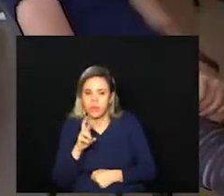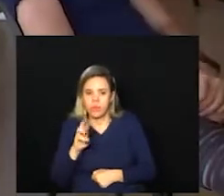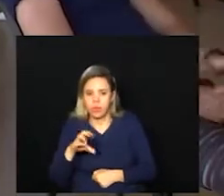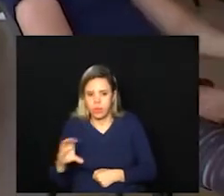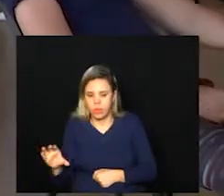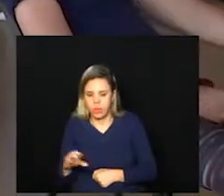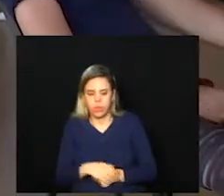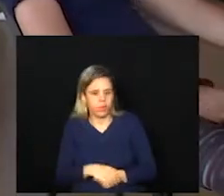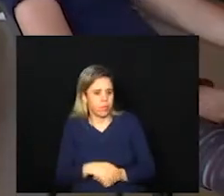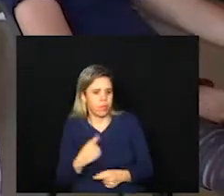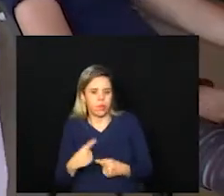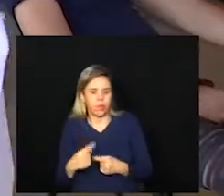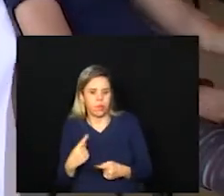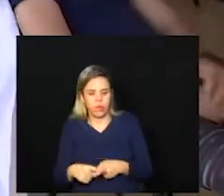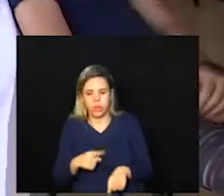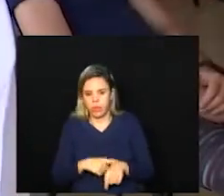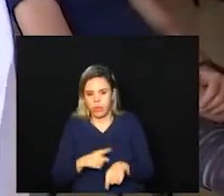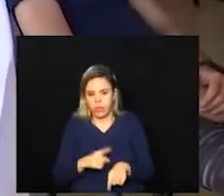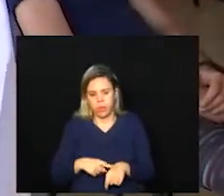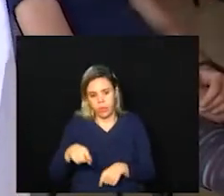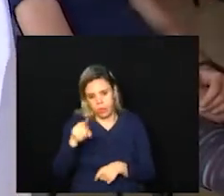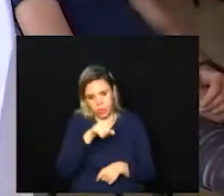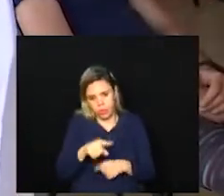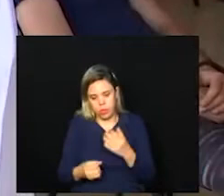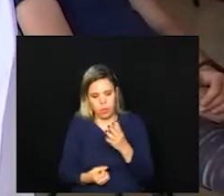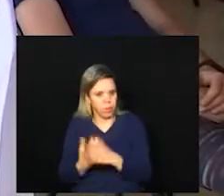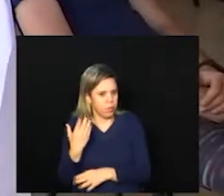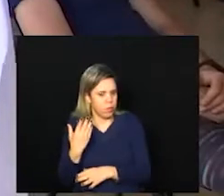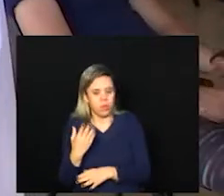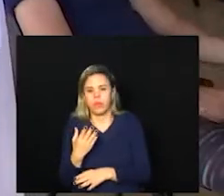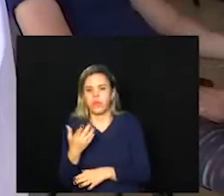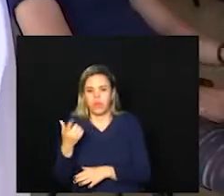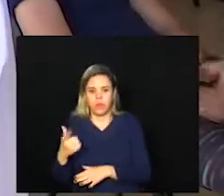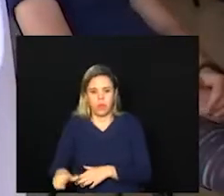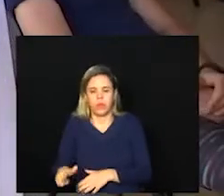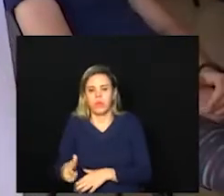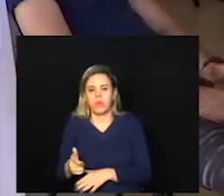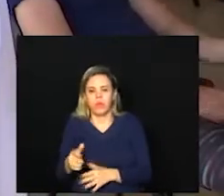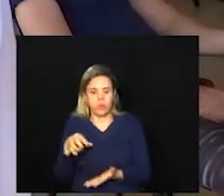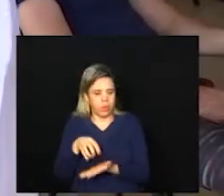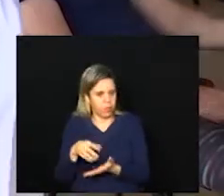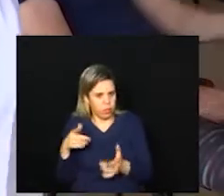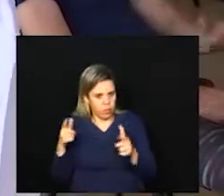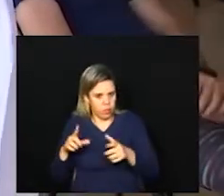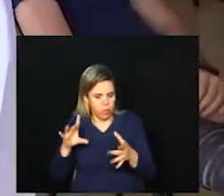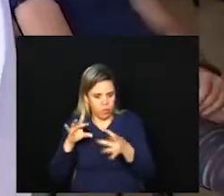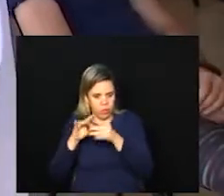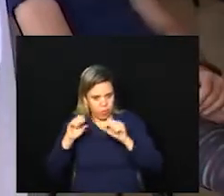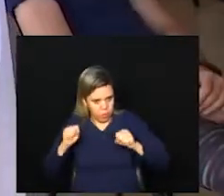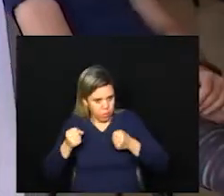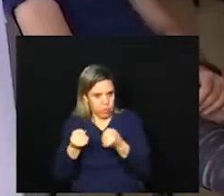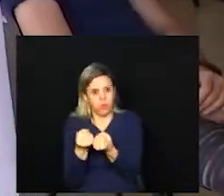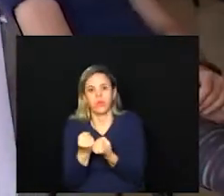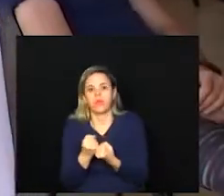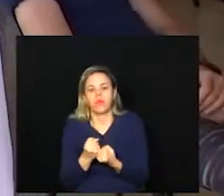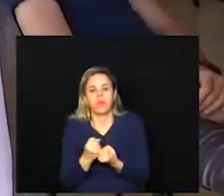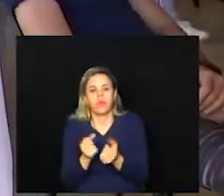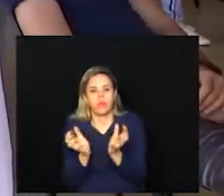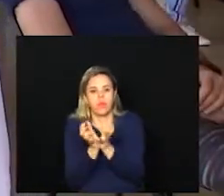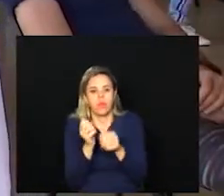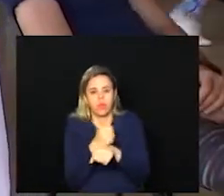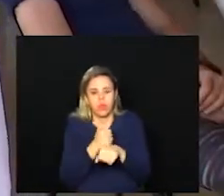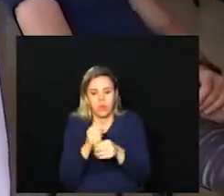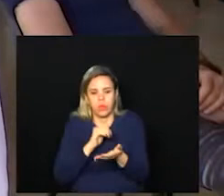RMC. Porque a partir do momento que você cria mais um posto e soma esforços às equipes